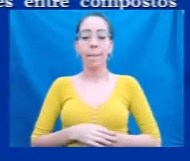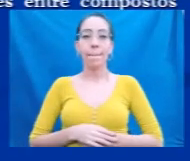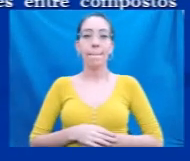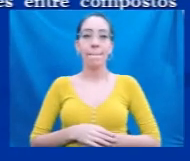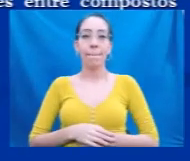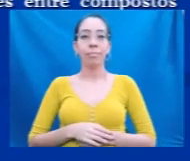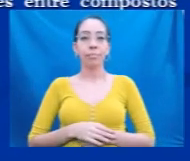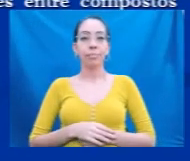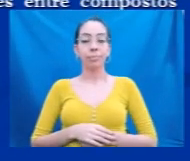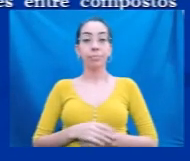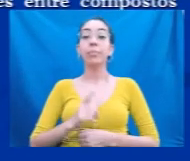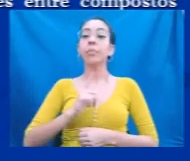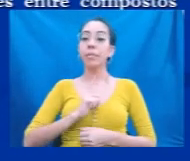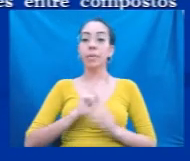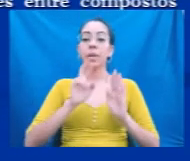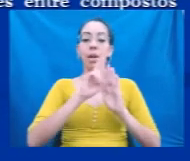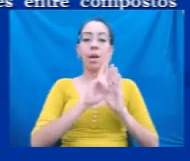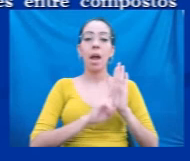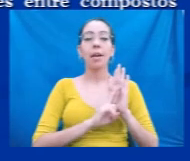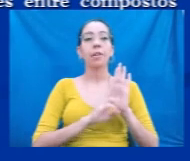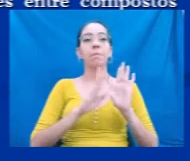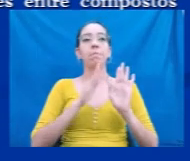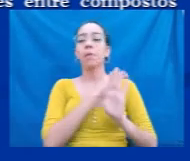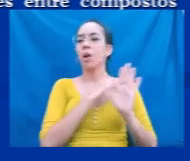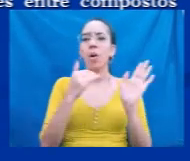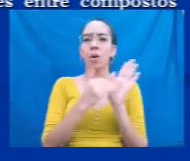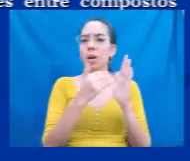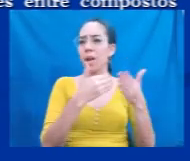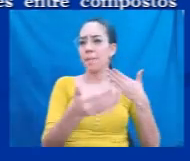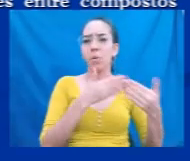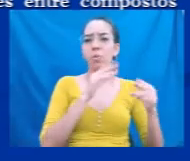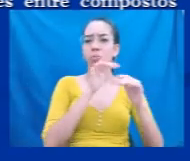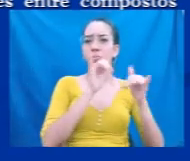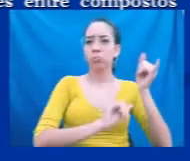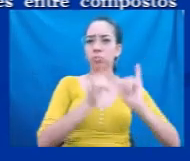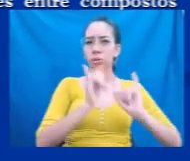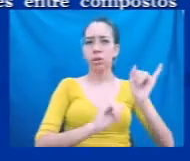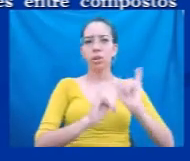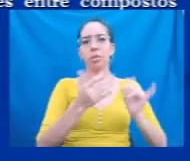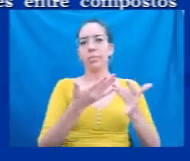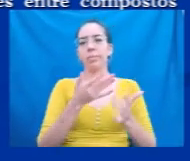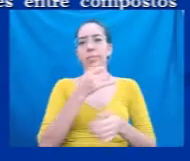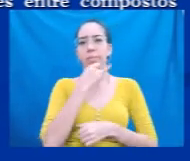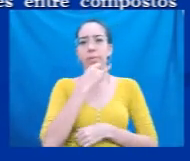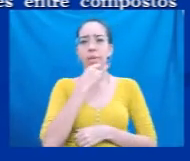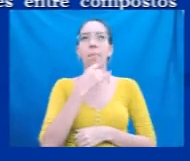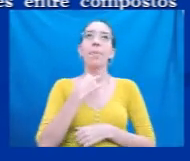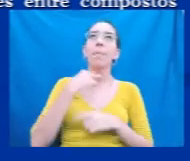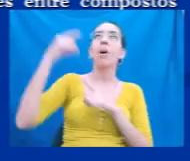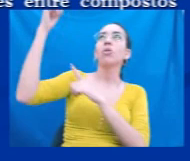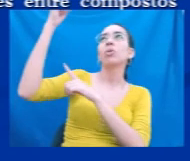Algumas regras de armazenamento são generalizadas para qualquer produto químico, como, por exemplo, não ficar sob incidência de luz solar, não